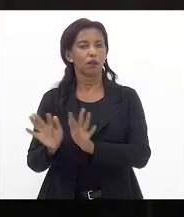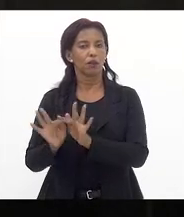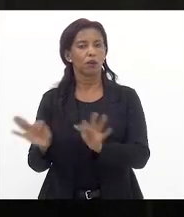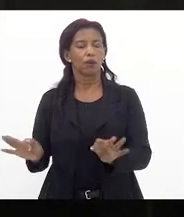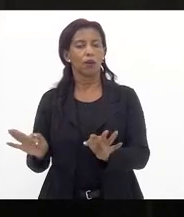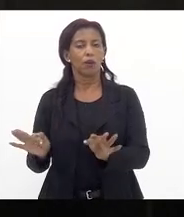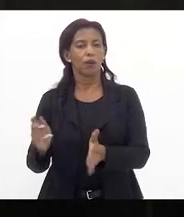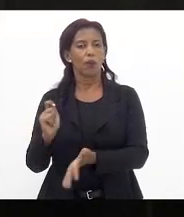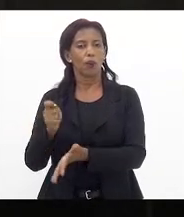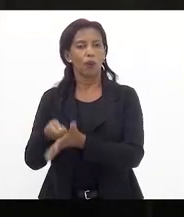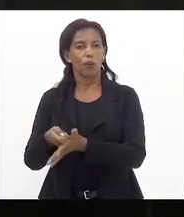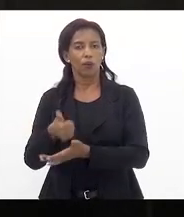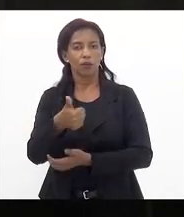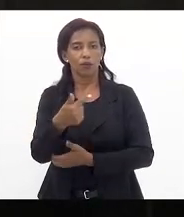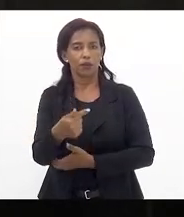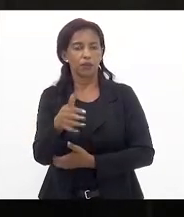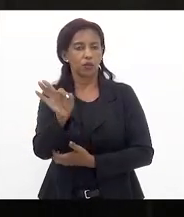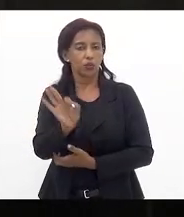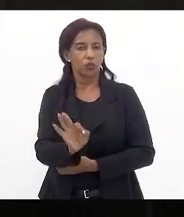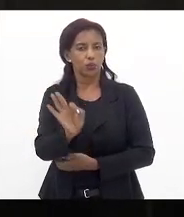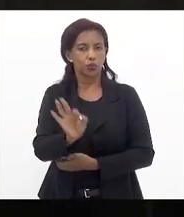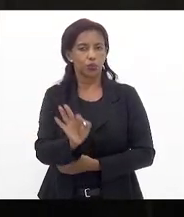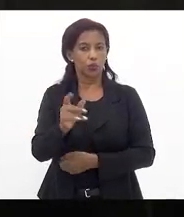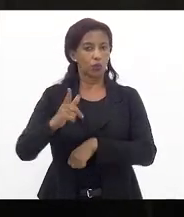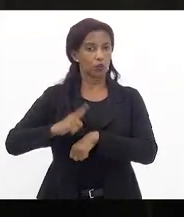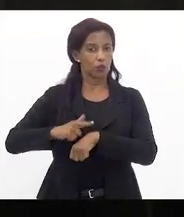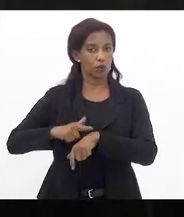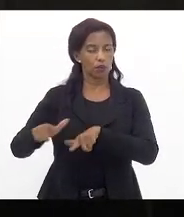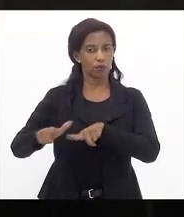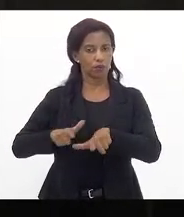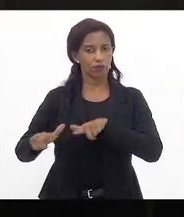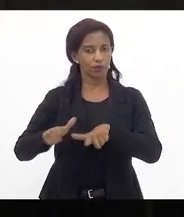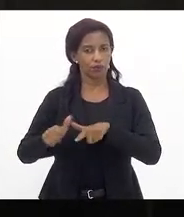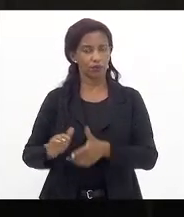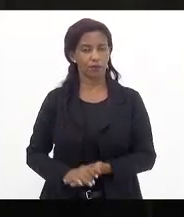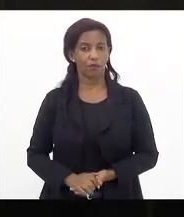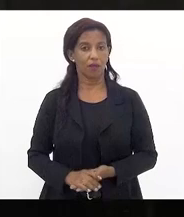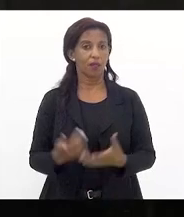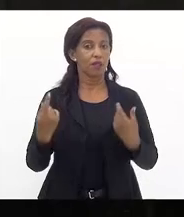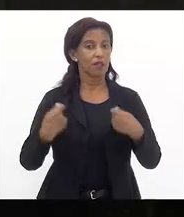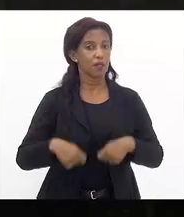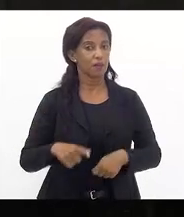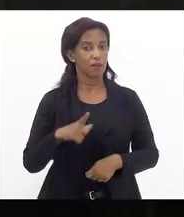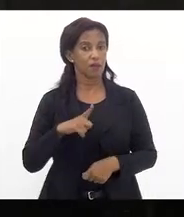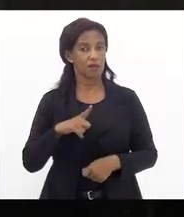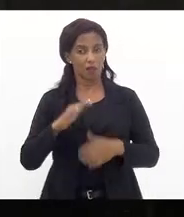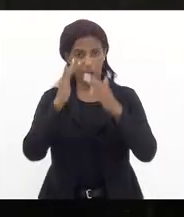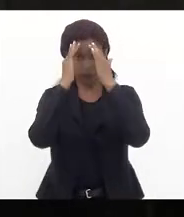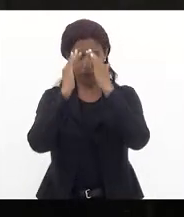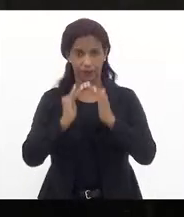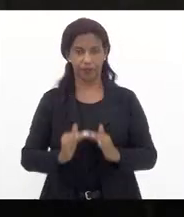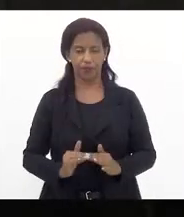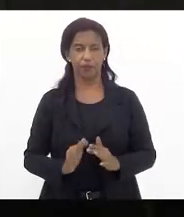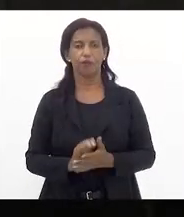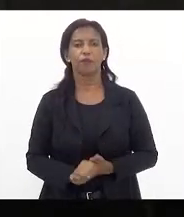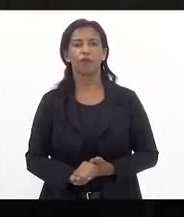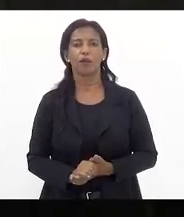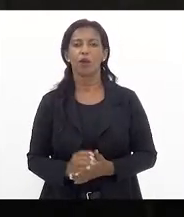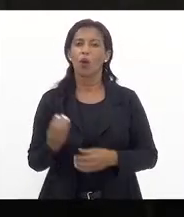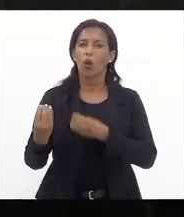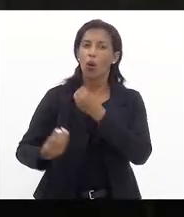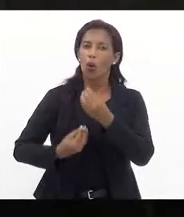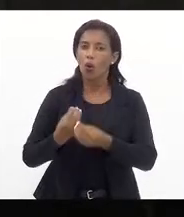o pedágio de 17% do tempo de serviço que necessita ser cumprido. Como se isso